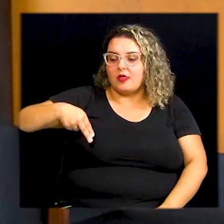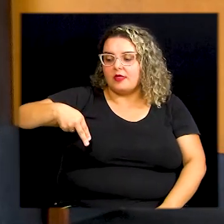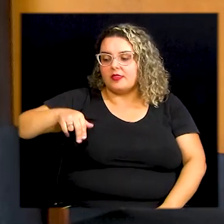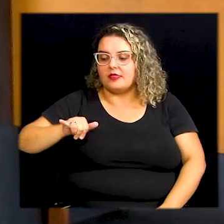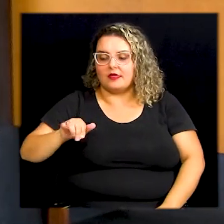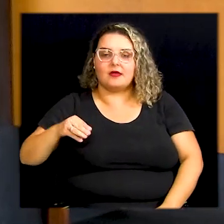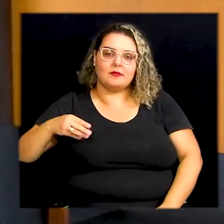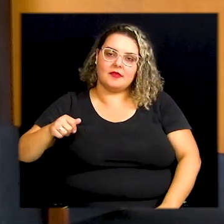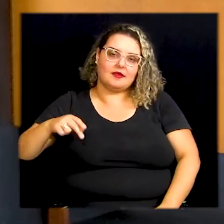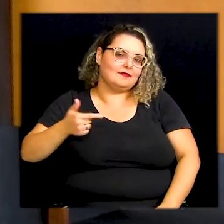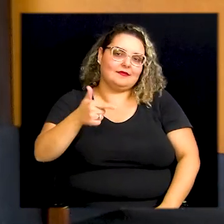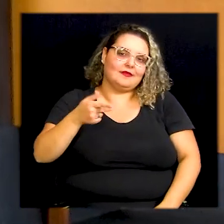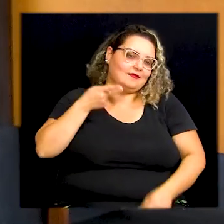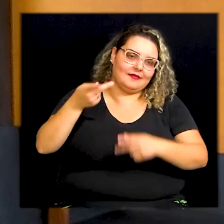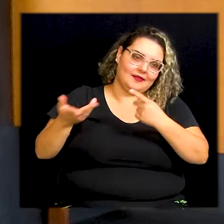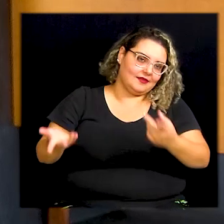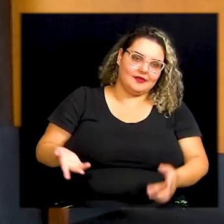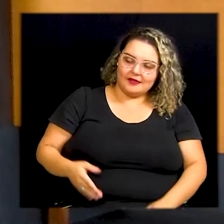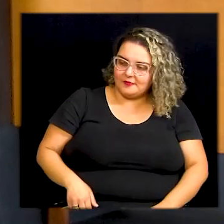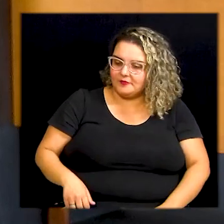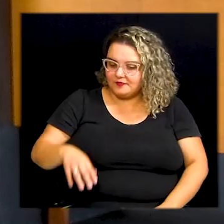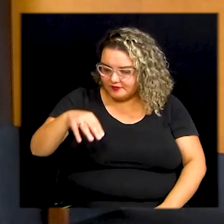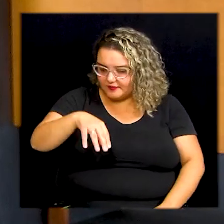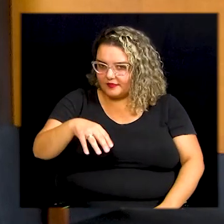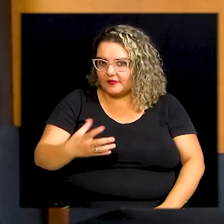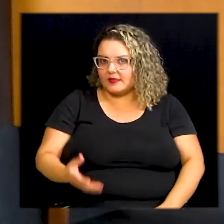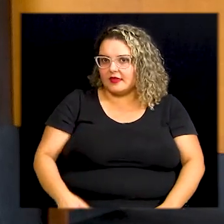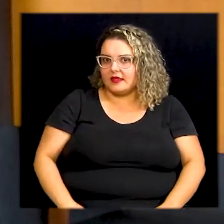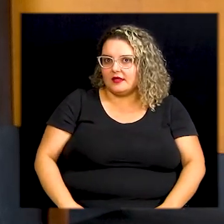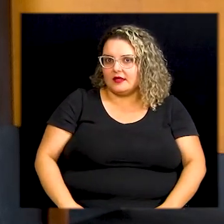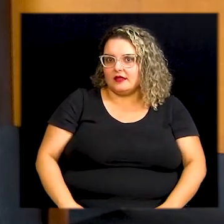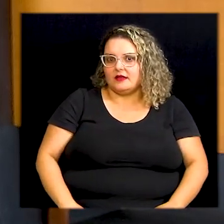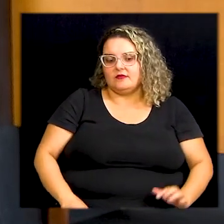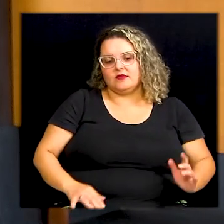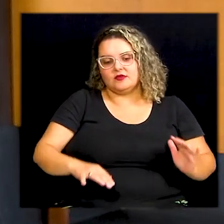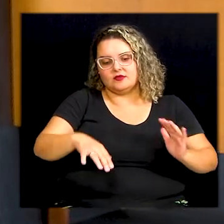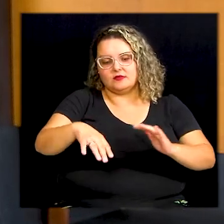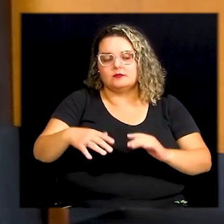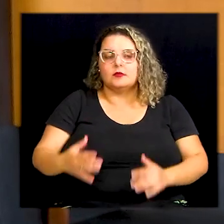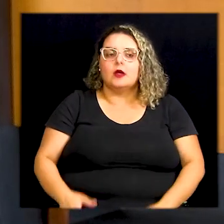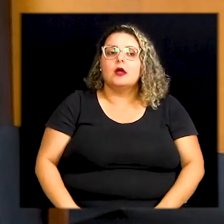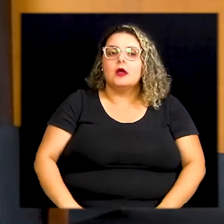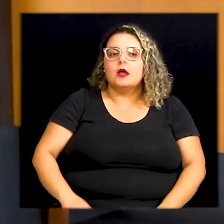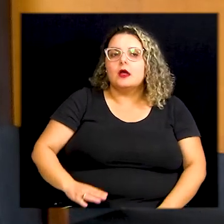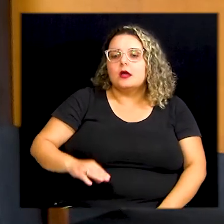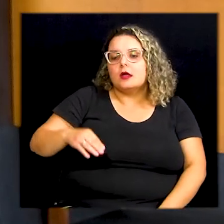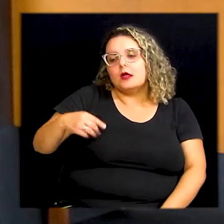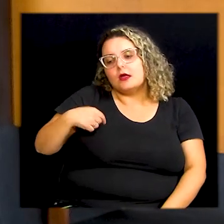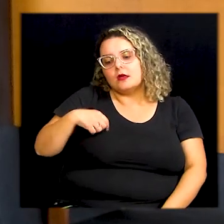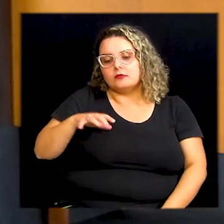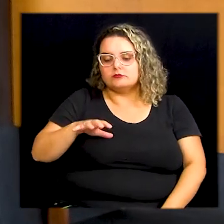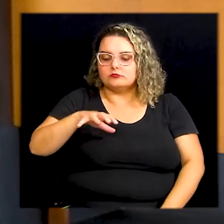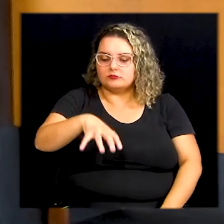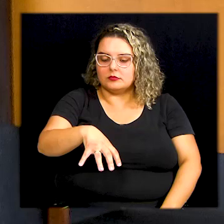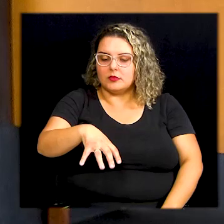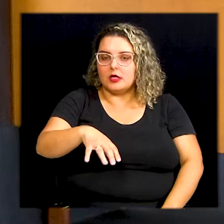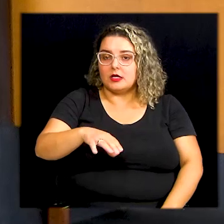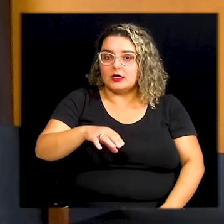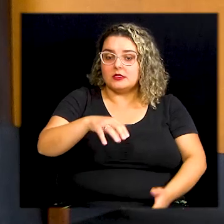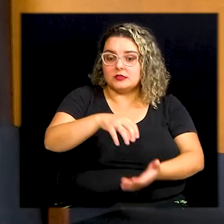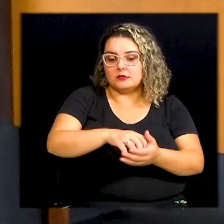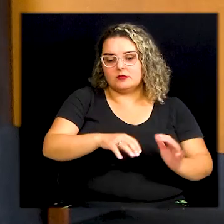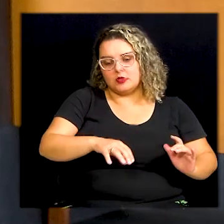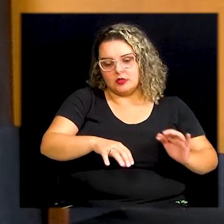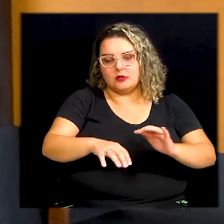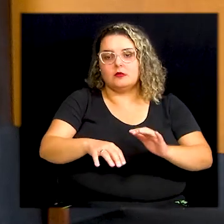Neymar, não tem nem o que falar do Neymar, né, cara? Você colocaria ele centralizado vindo de trás, o Neymar? O Neymar eu colocaria assim, centralizado,